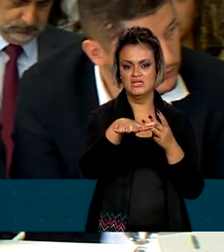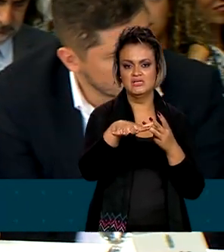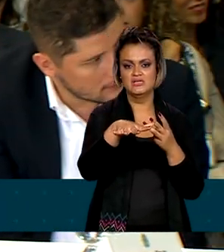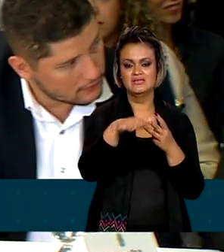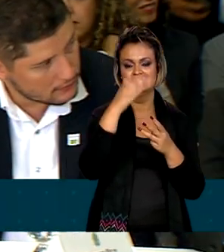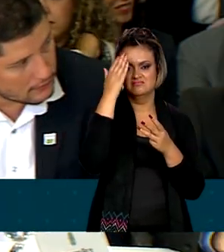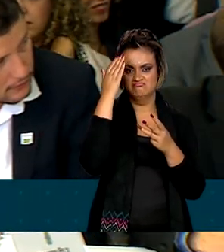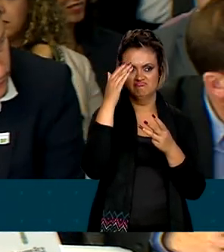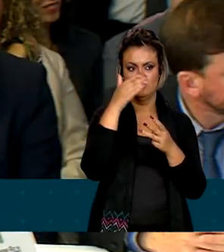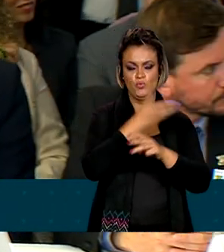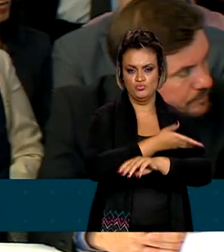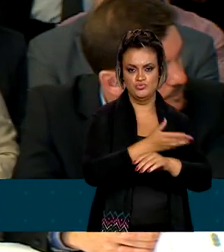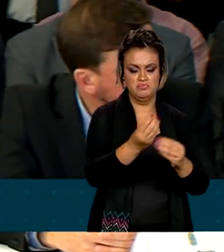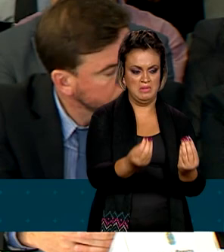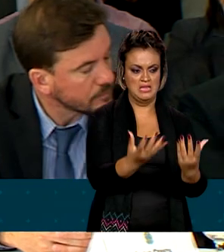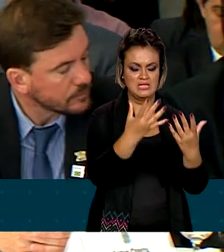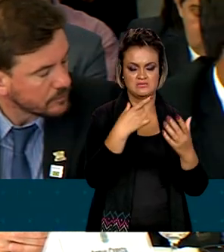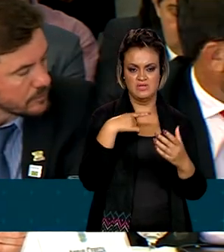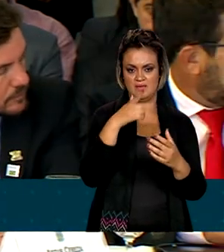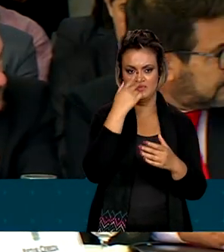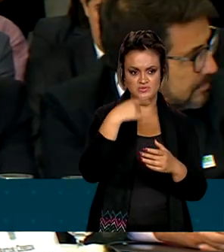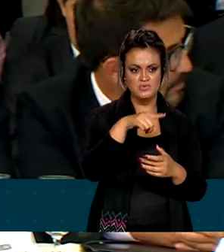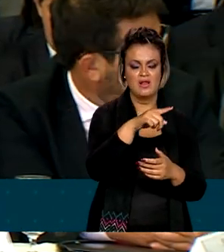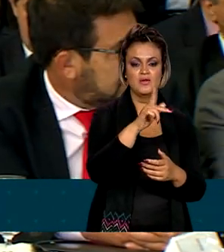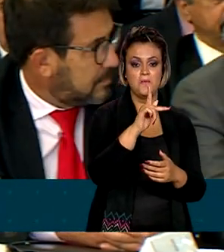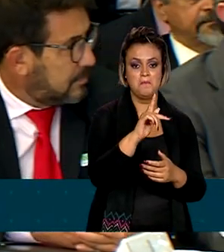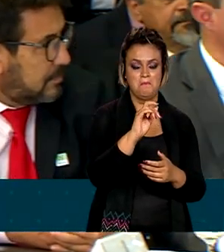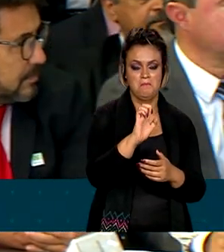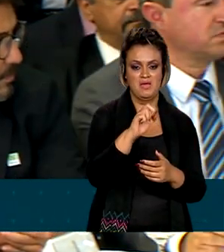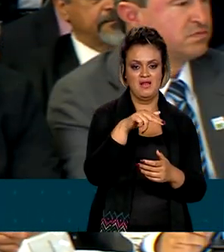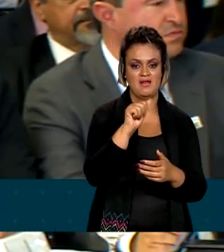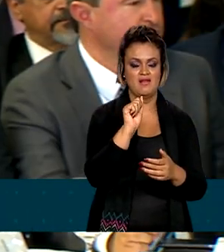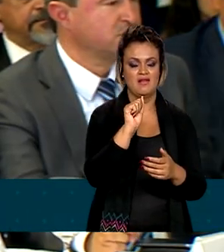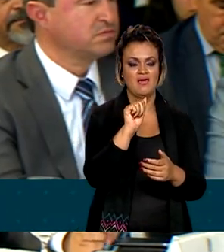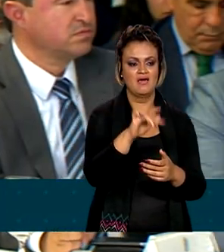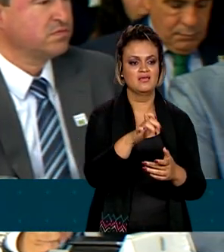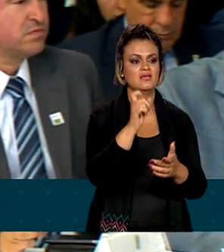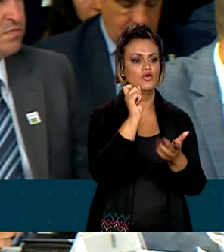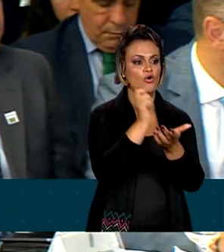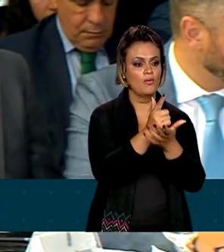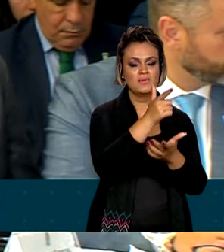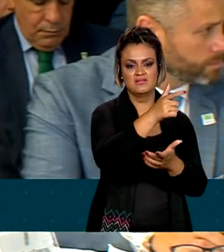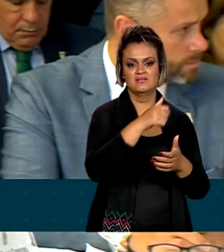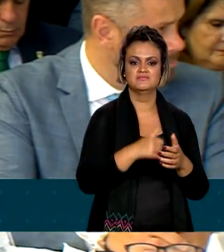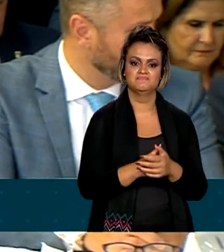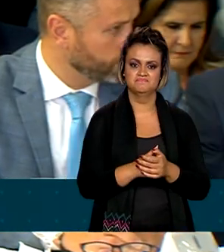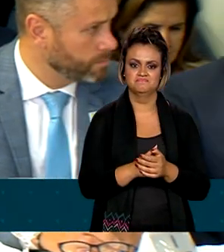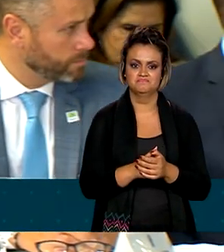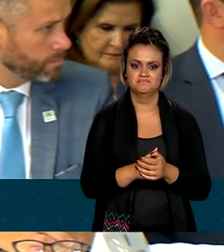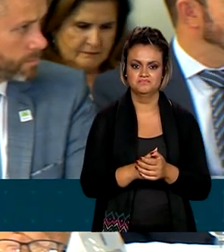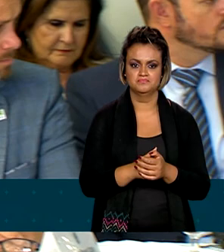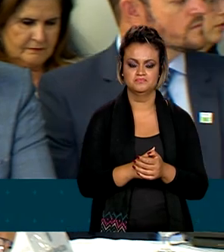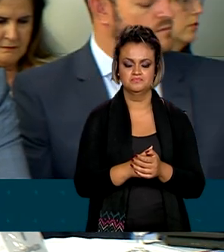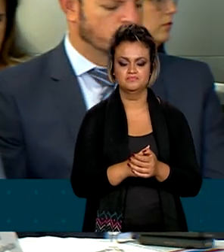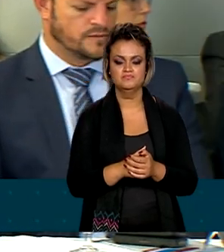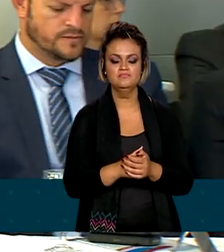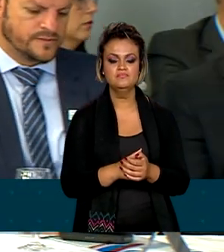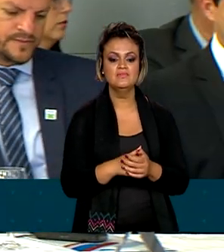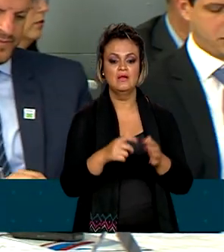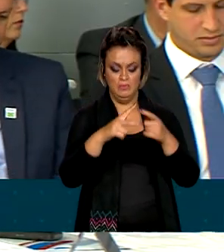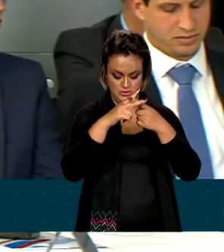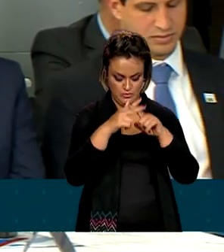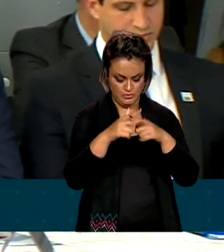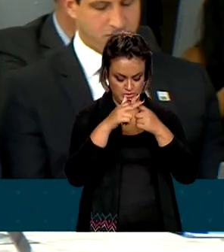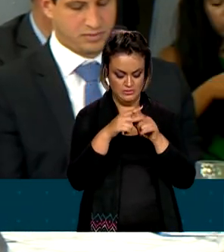importante que o PNAE também possa levar em consideração a cultura alimentar regional. Com esse